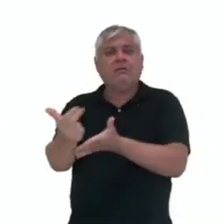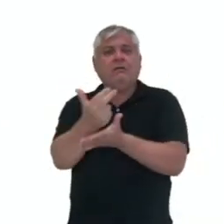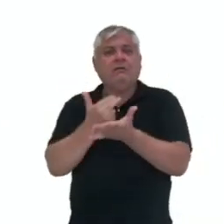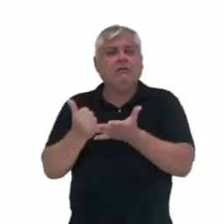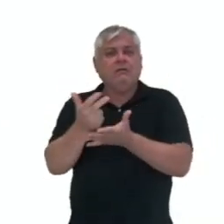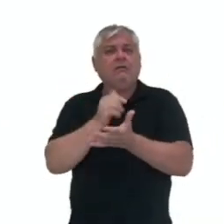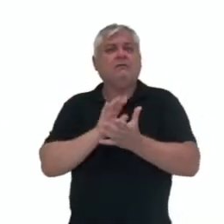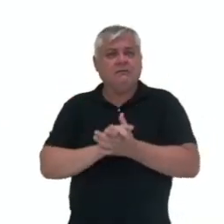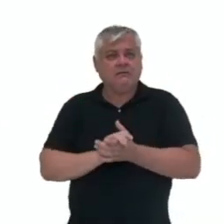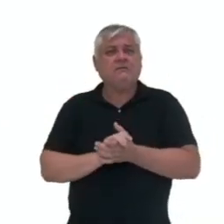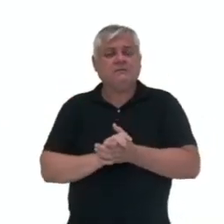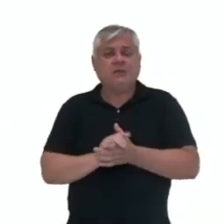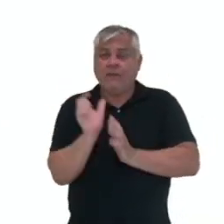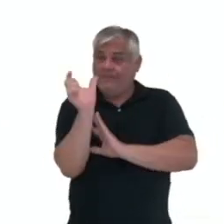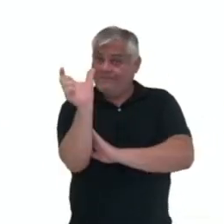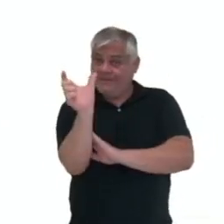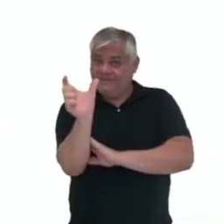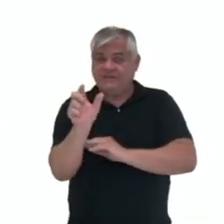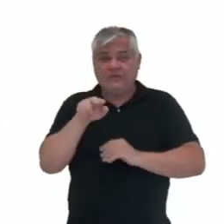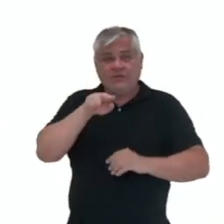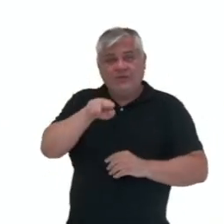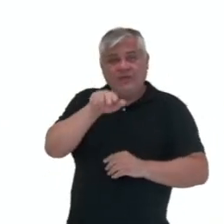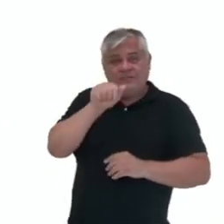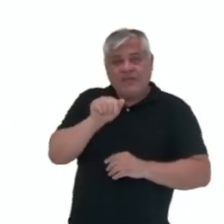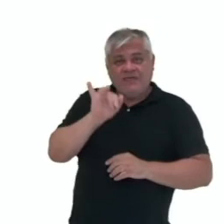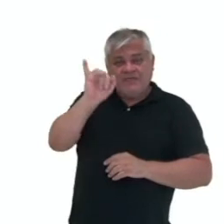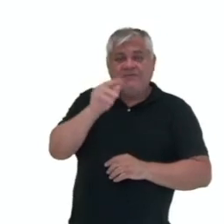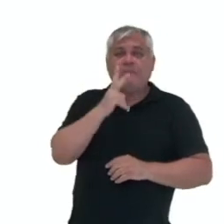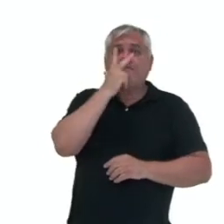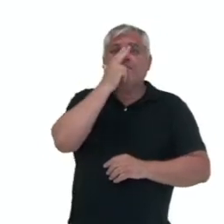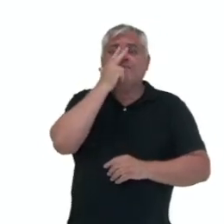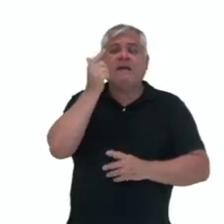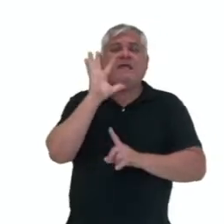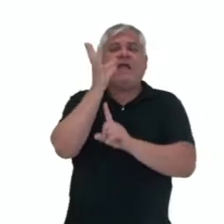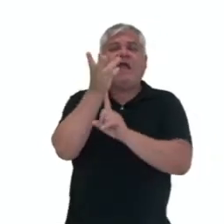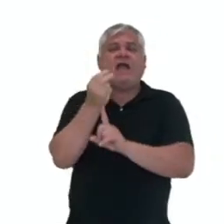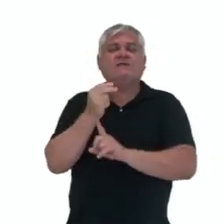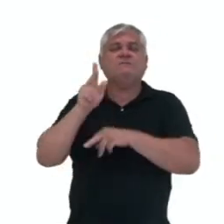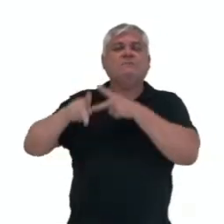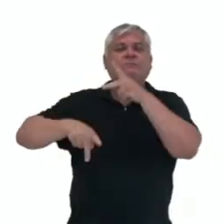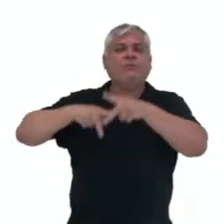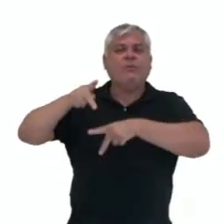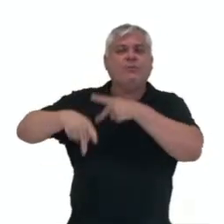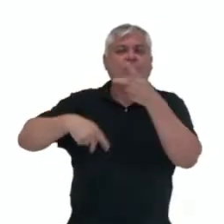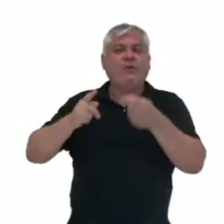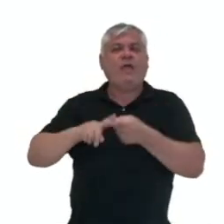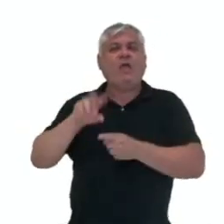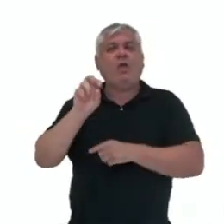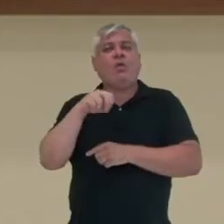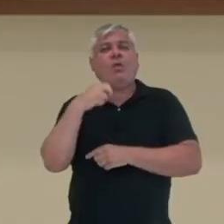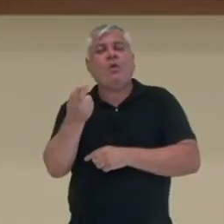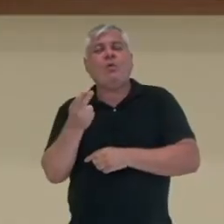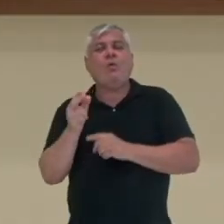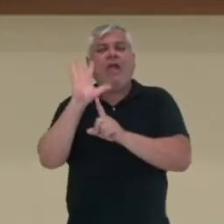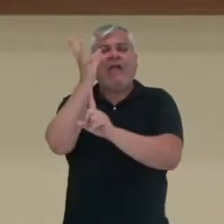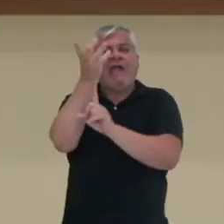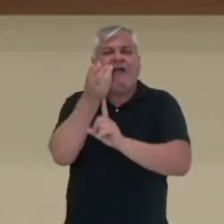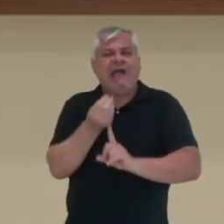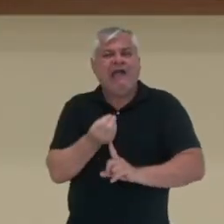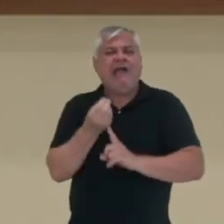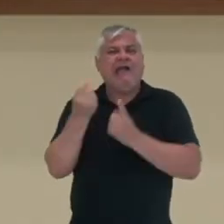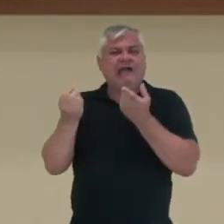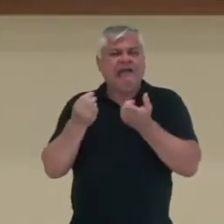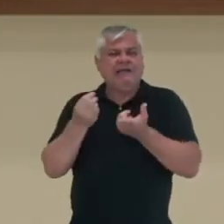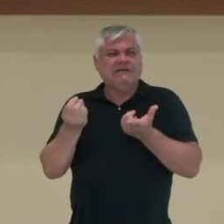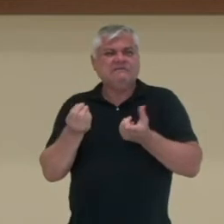confunde, a expressão vai se confundir frequentemente com a arte popular, arte primitiva e arte brute. Lembra que eu falei, será que cultura popular